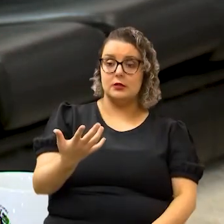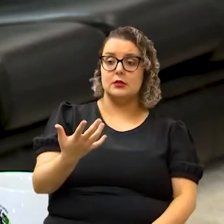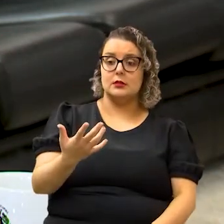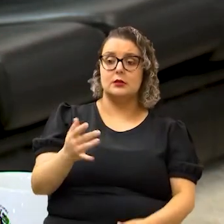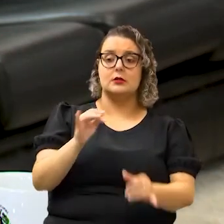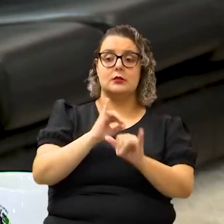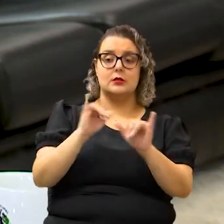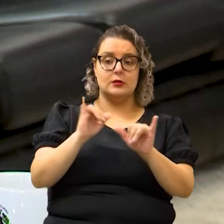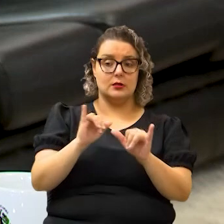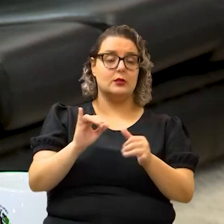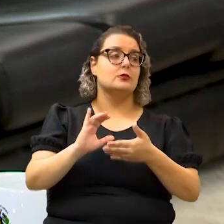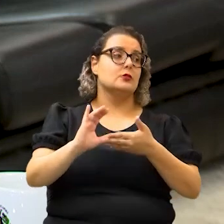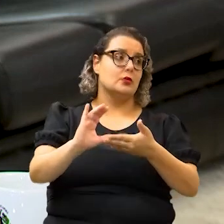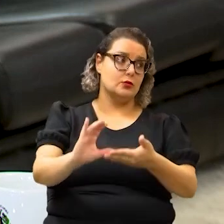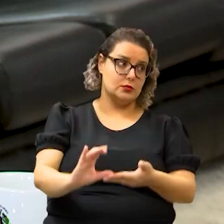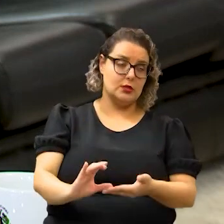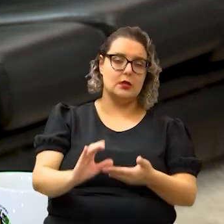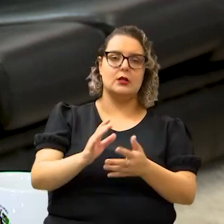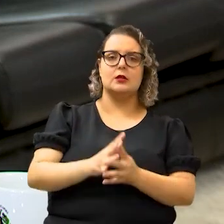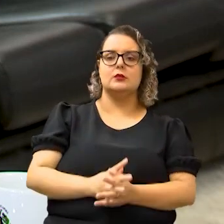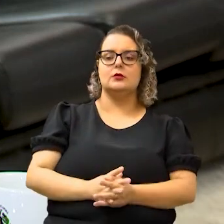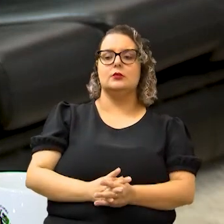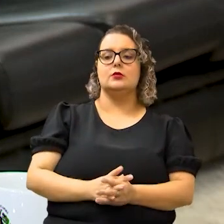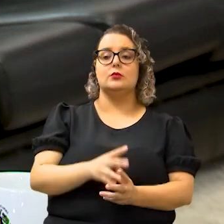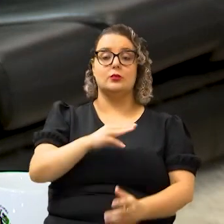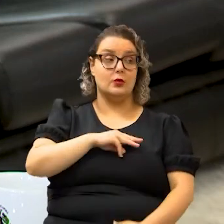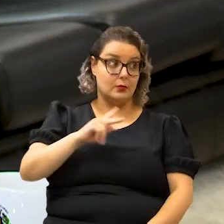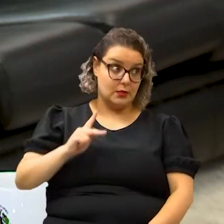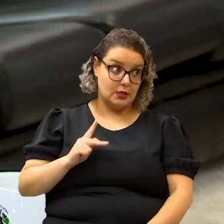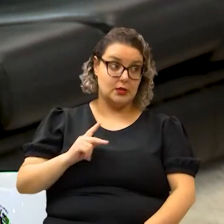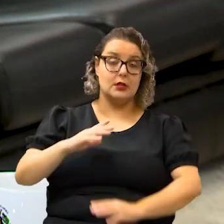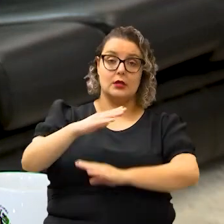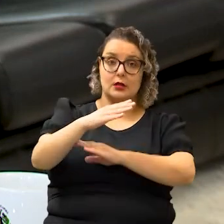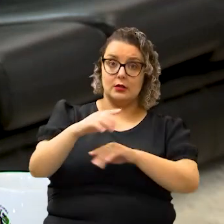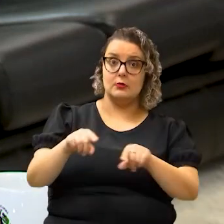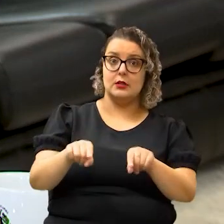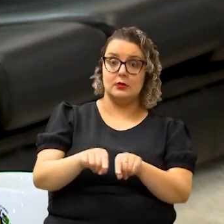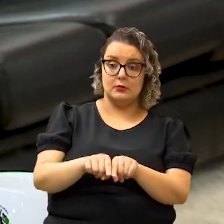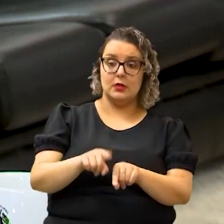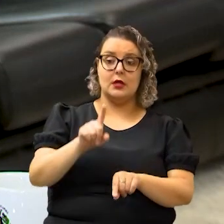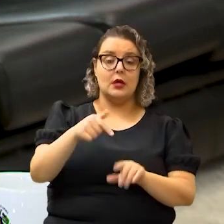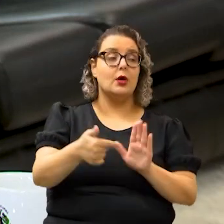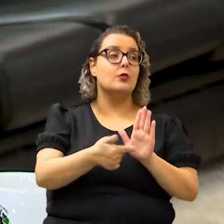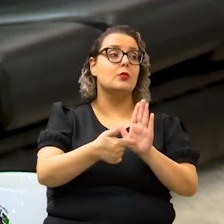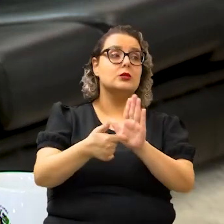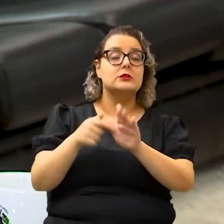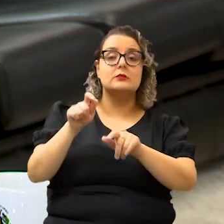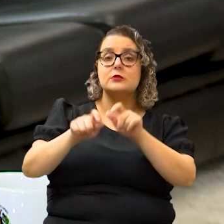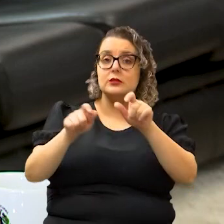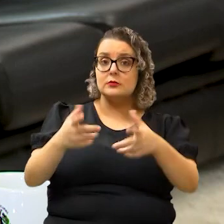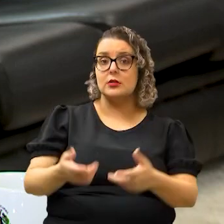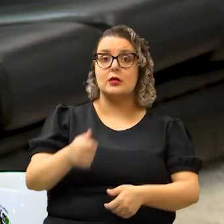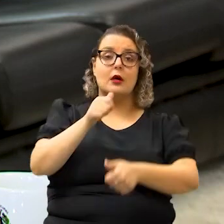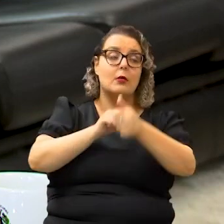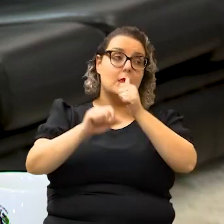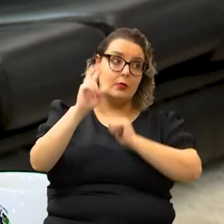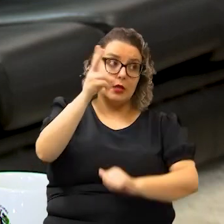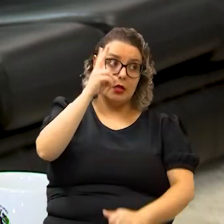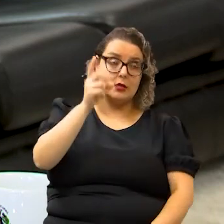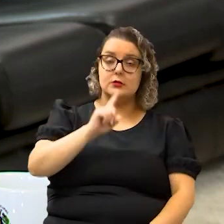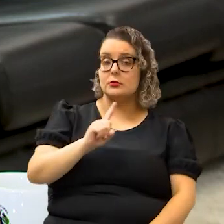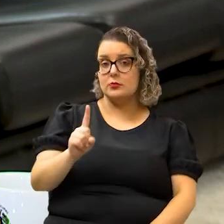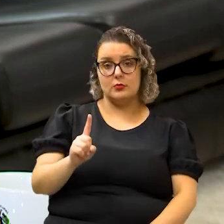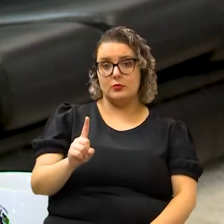campanha. A ideia, né, da campanha, do Conselho, né, do Ministério Público e da Câmara é mostrar